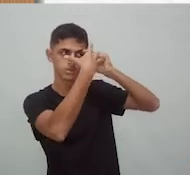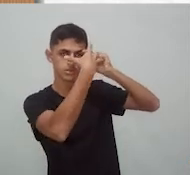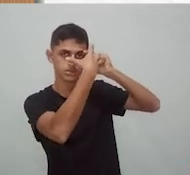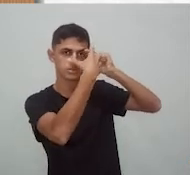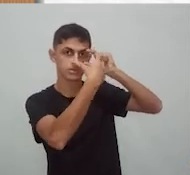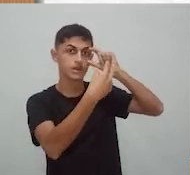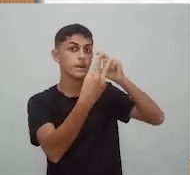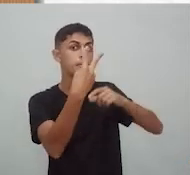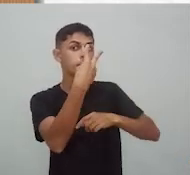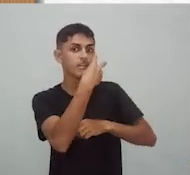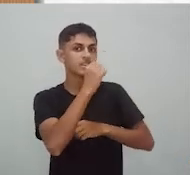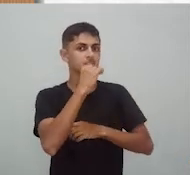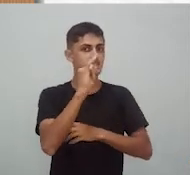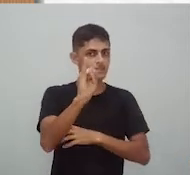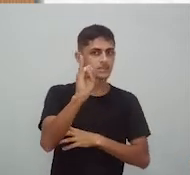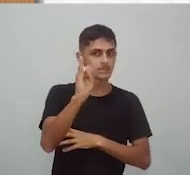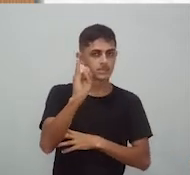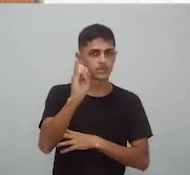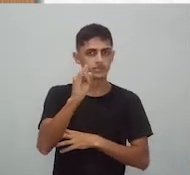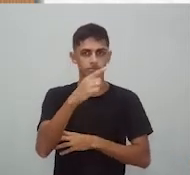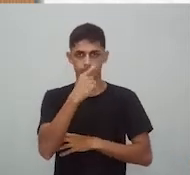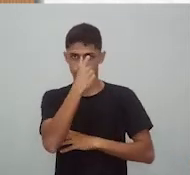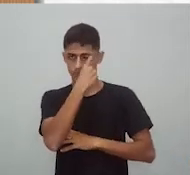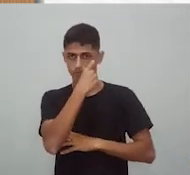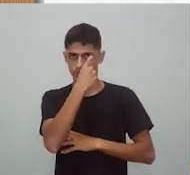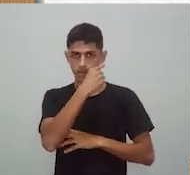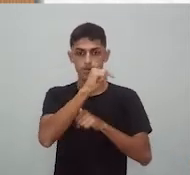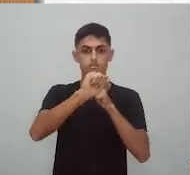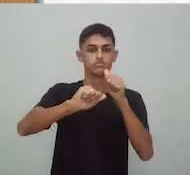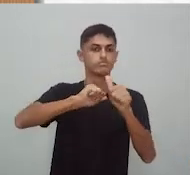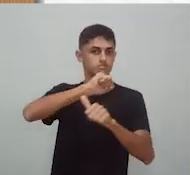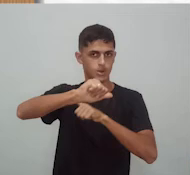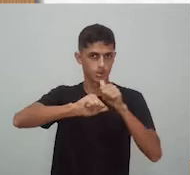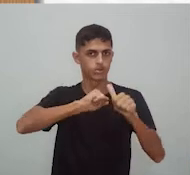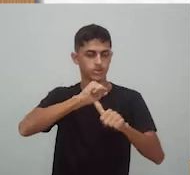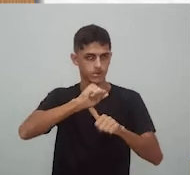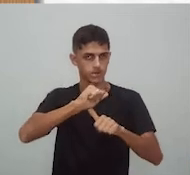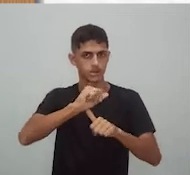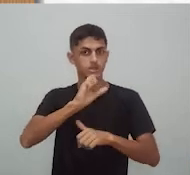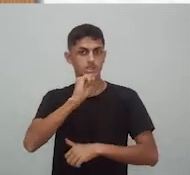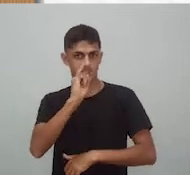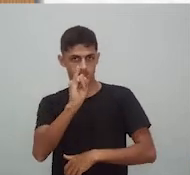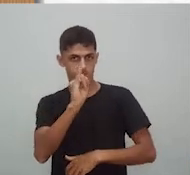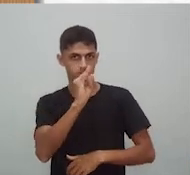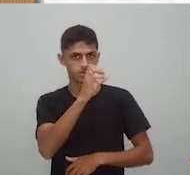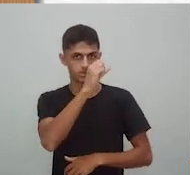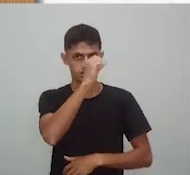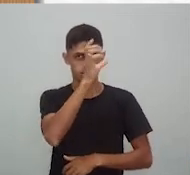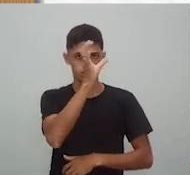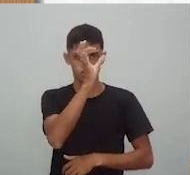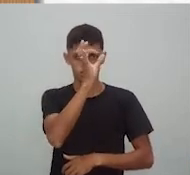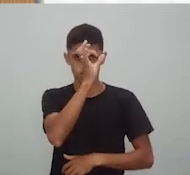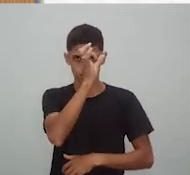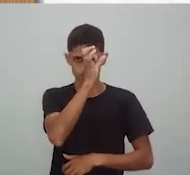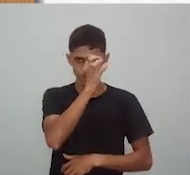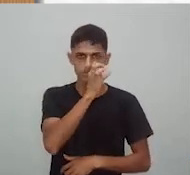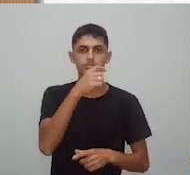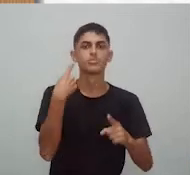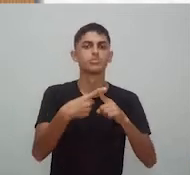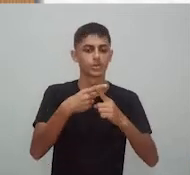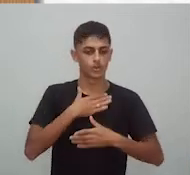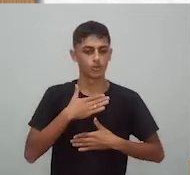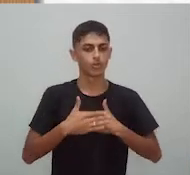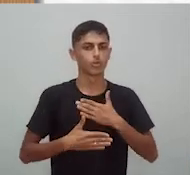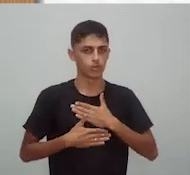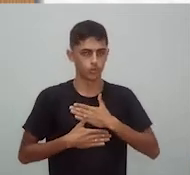no olho para ver se a pupila ela se movimenta. Então, se ela se contrair, se ela ficar pequenininha, é porque o corpo está entrando em estresse,